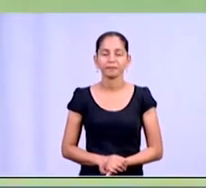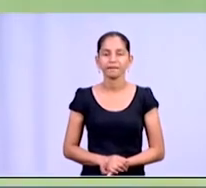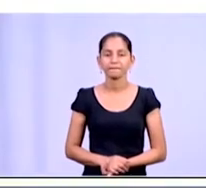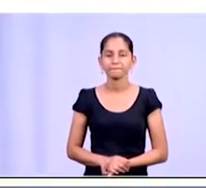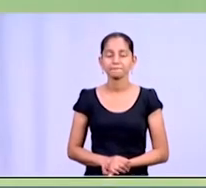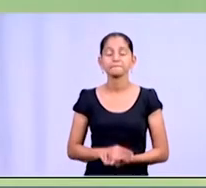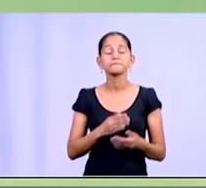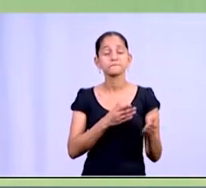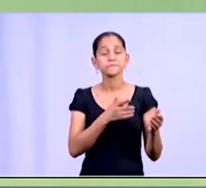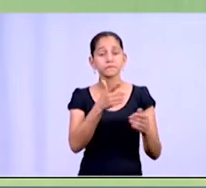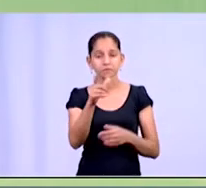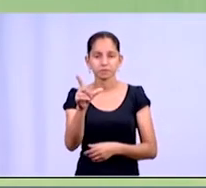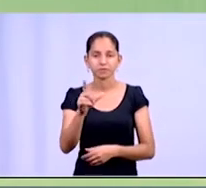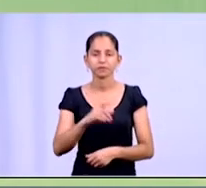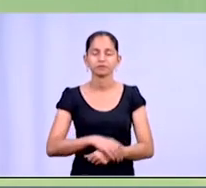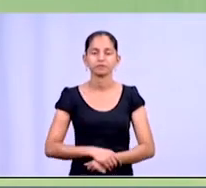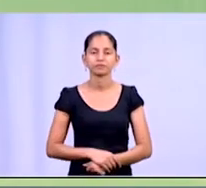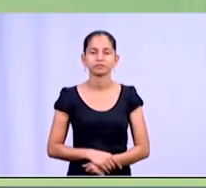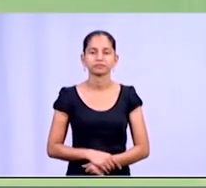Vamos lá.